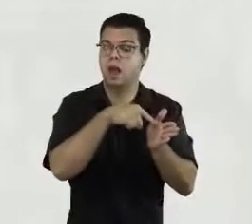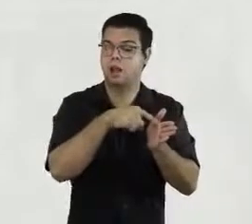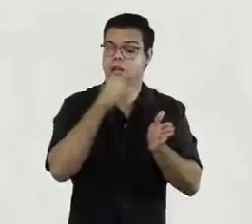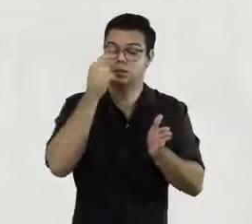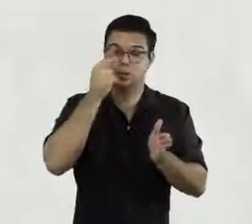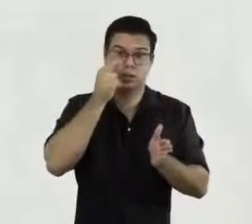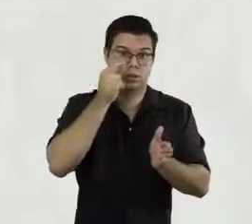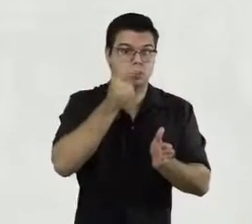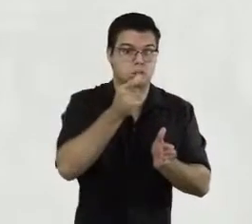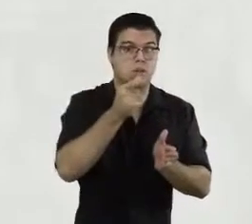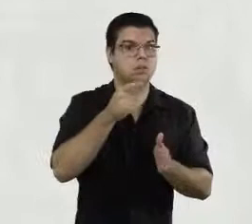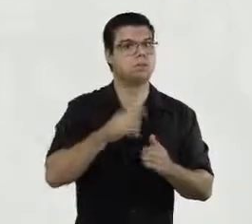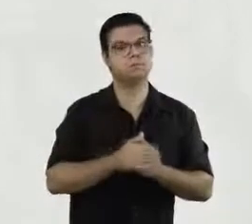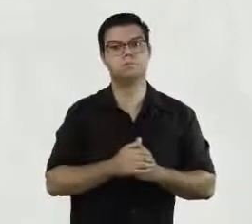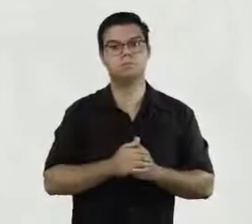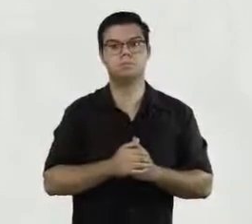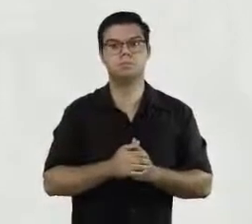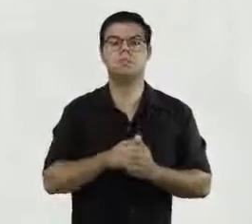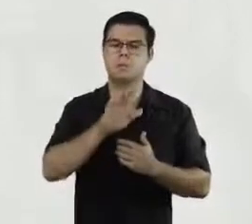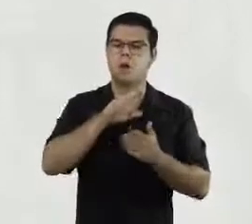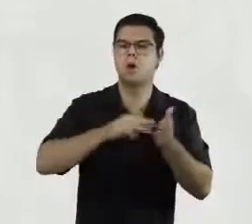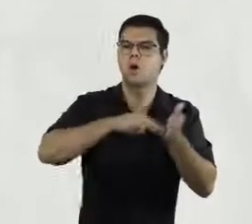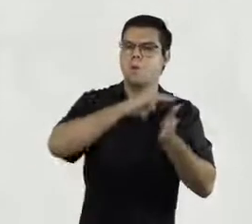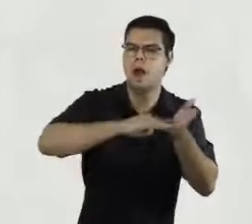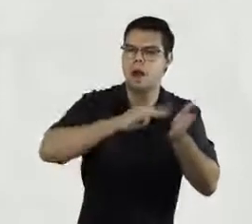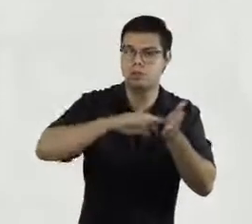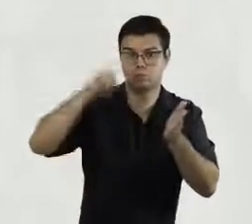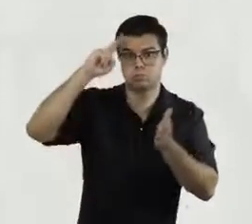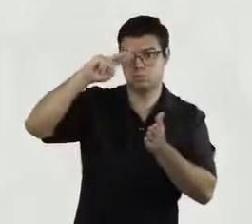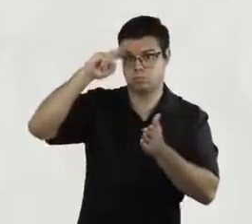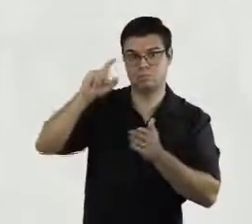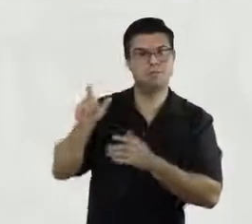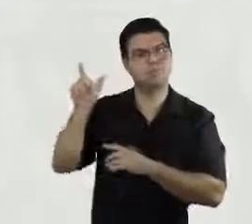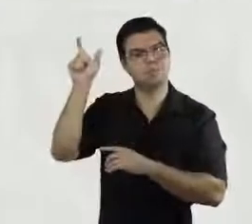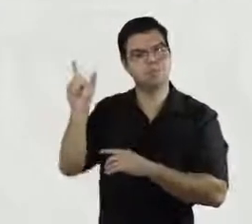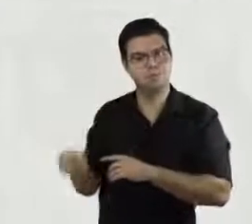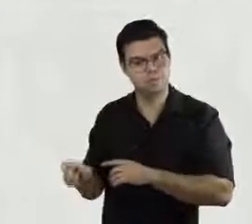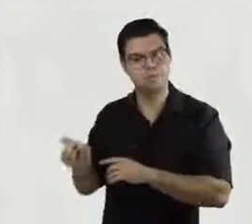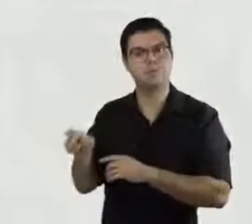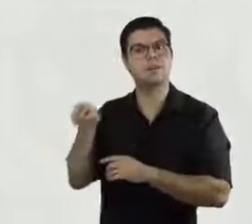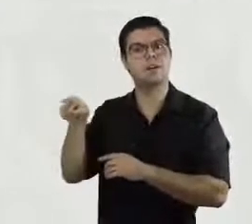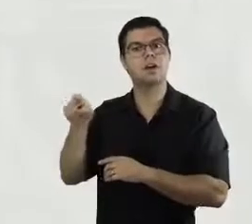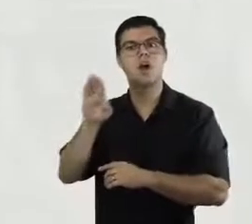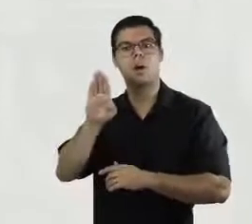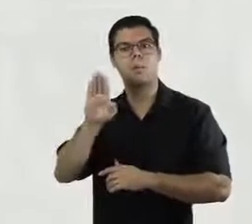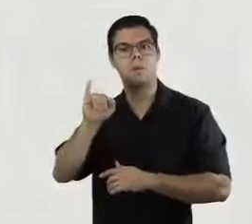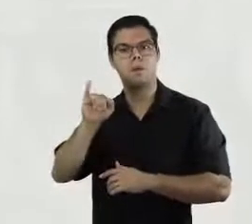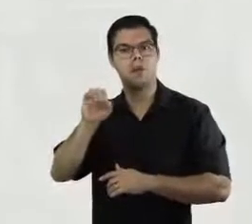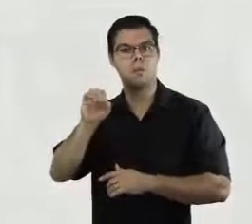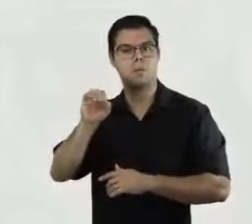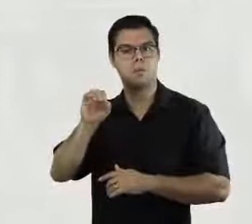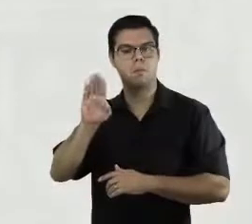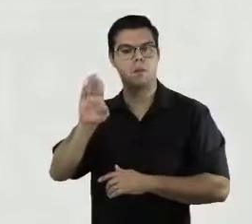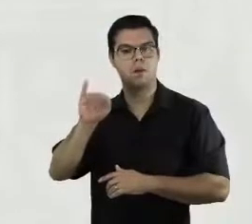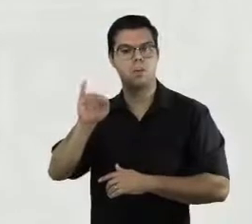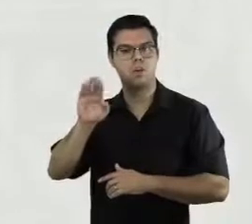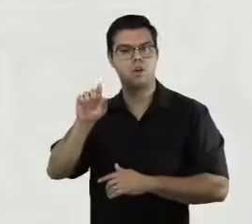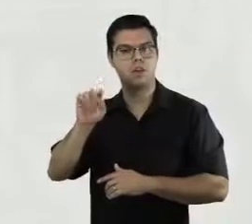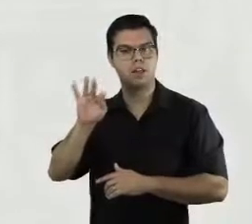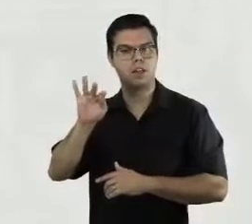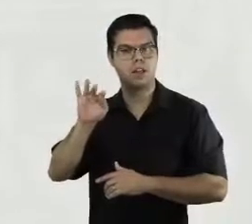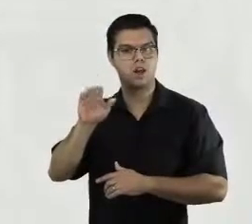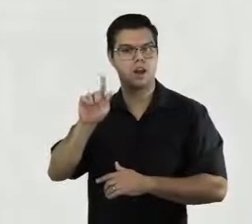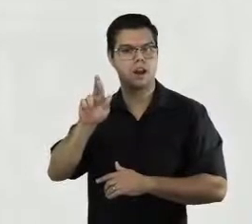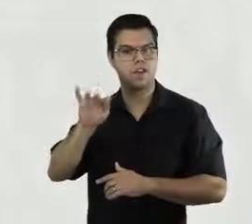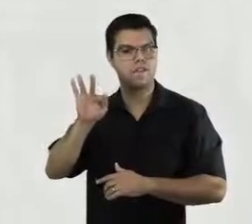o método historiográfico, segundo o Roas, a bibliohistoriografia, pode ser